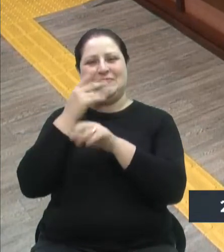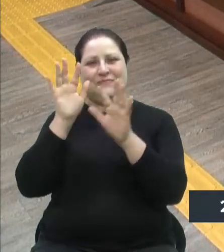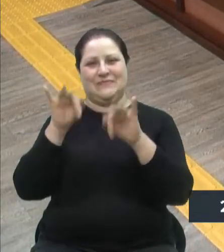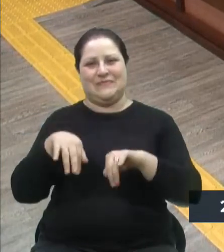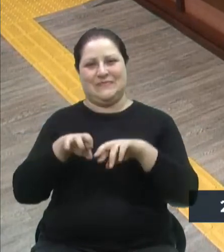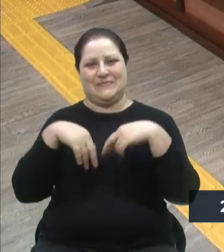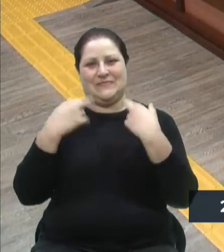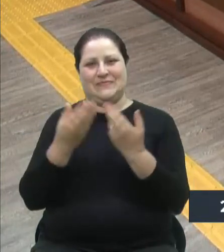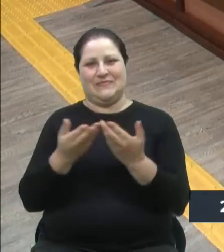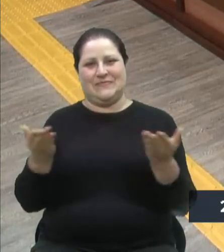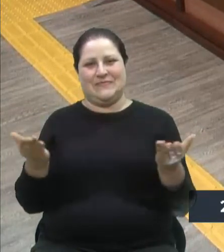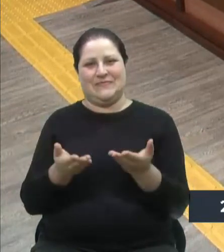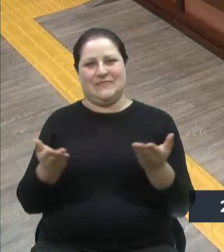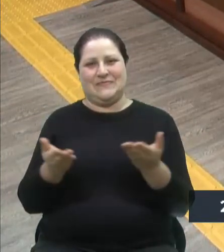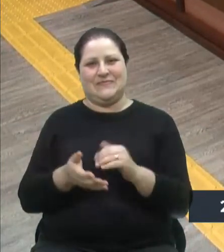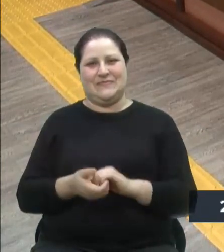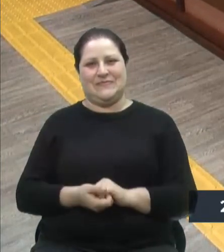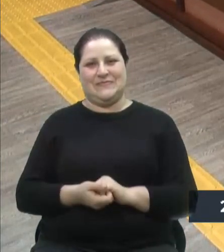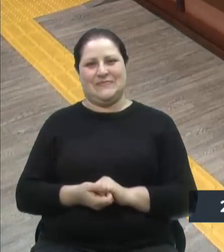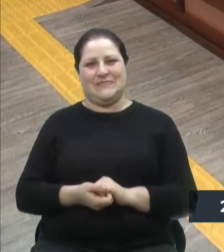a presente sessão